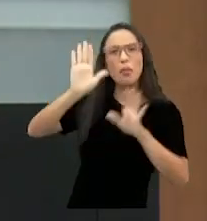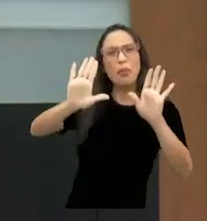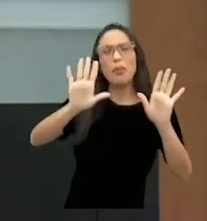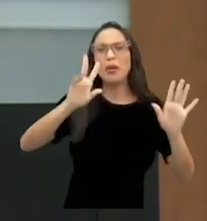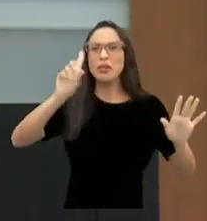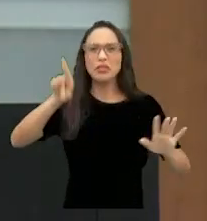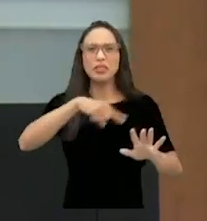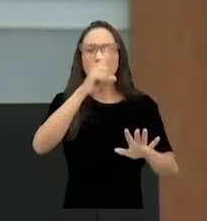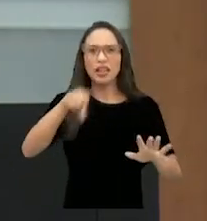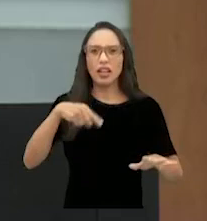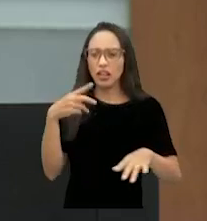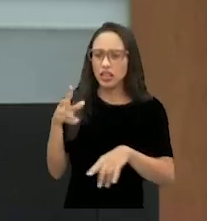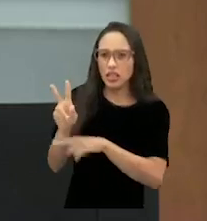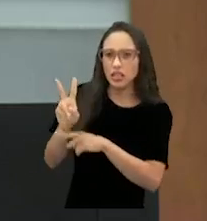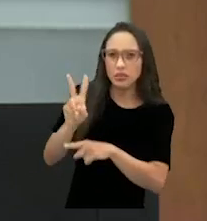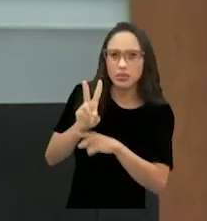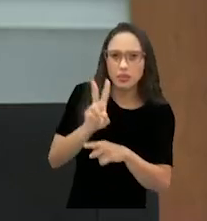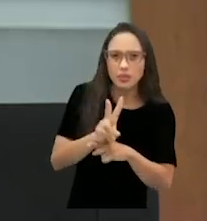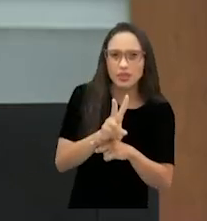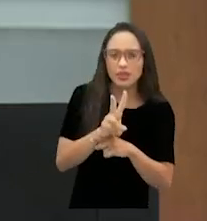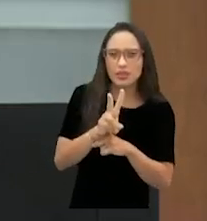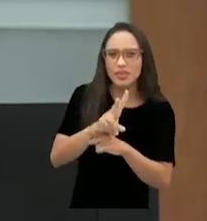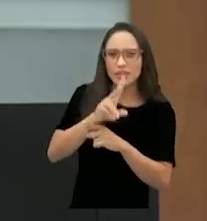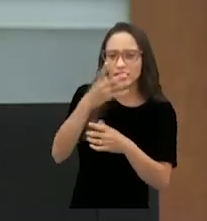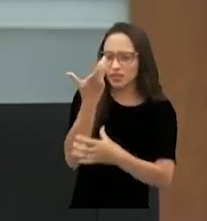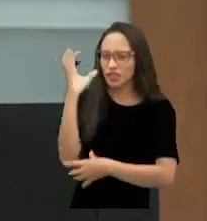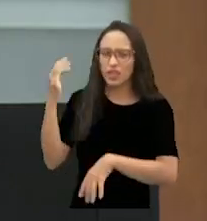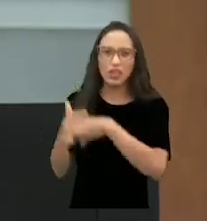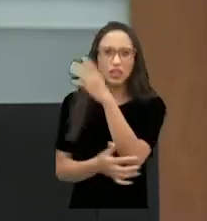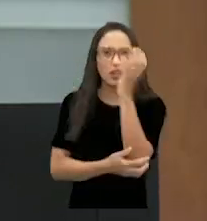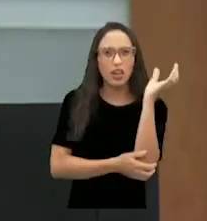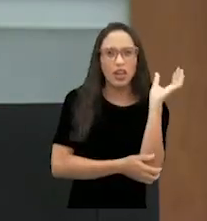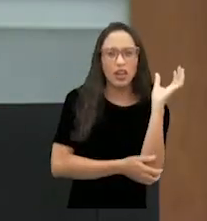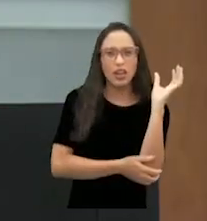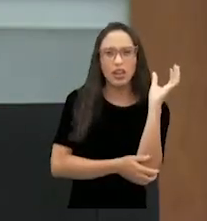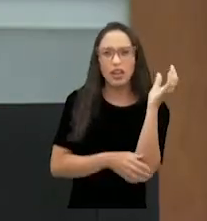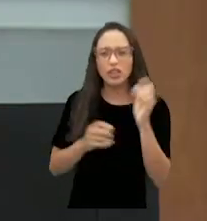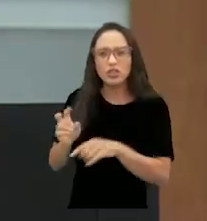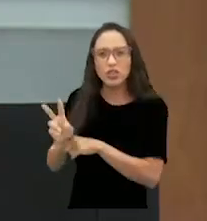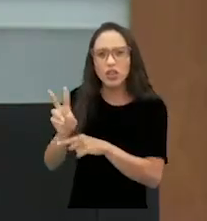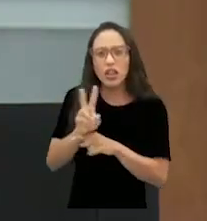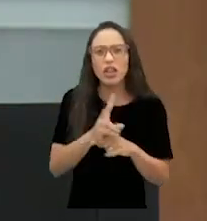meio da criação de unidades de conservação, que tem que ser instituídas